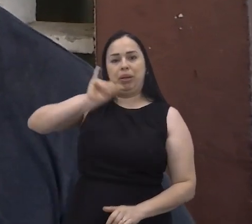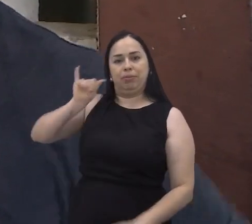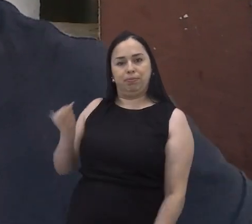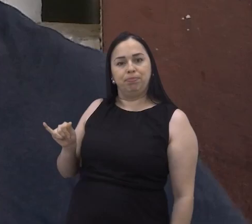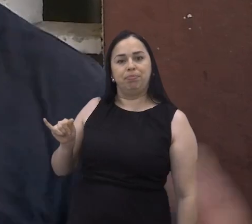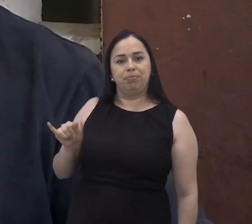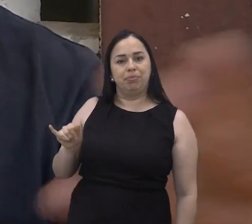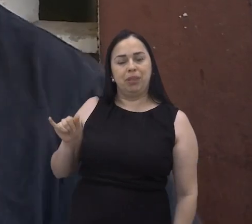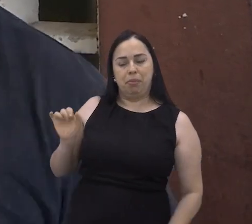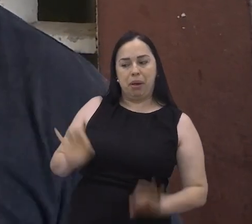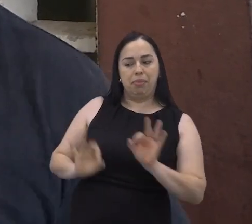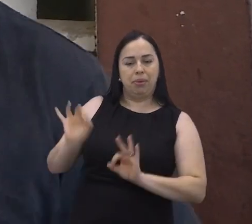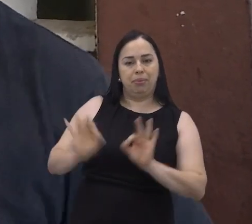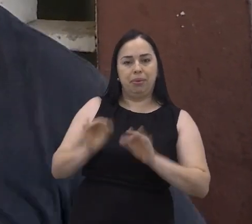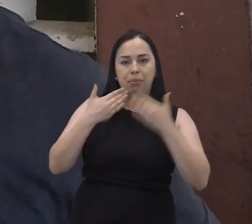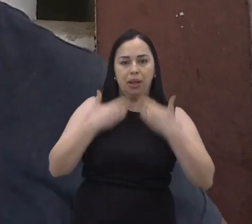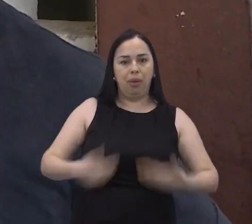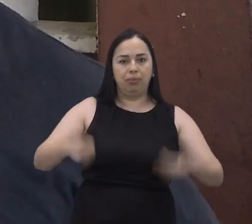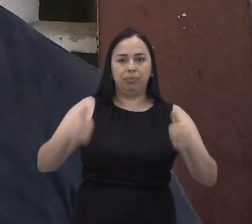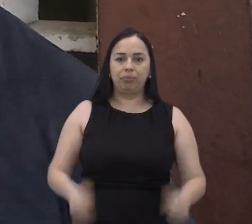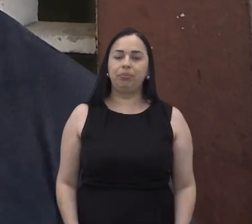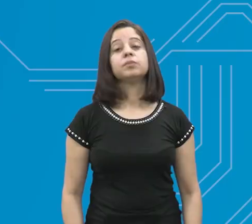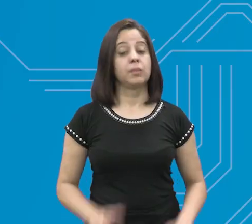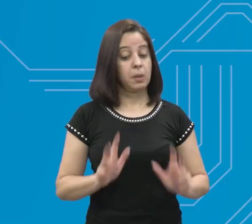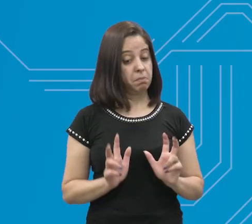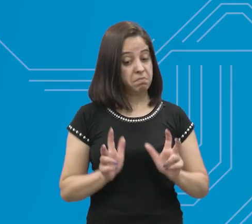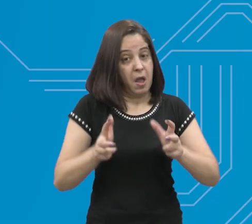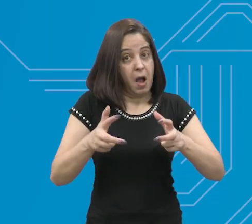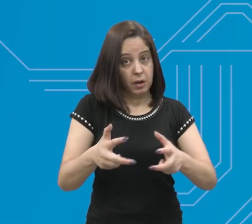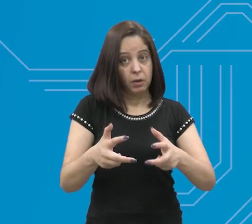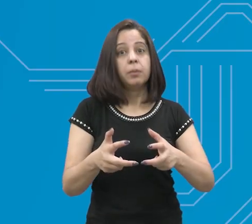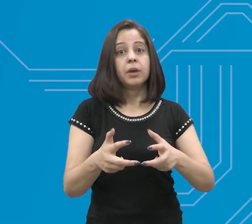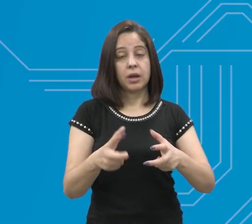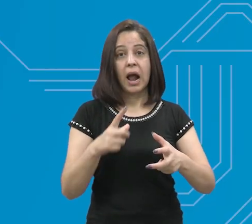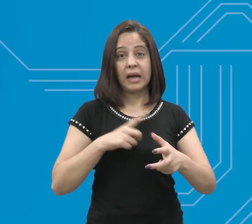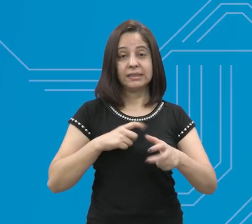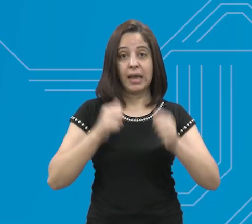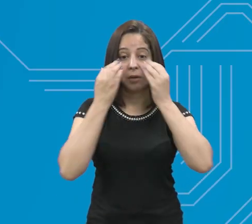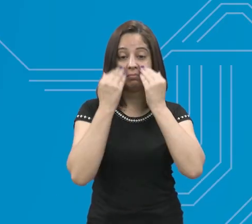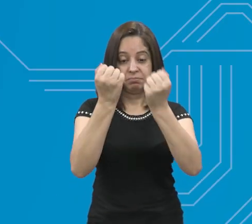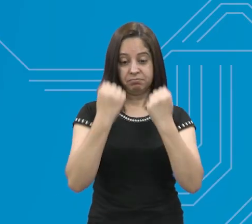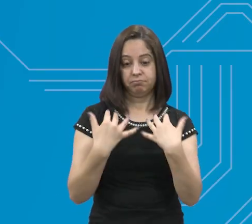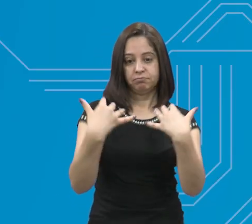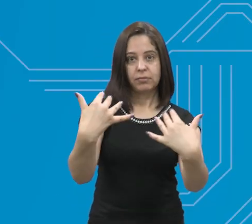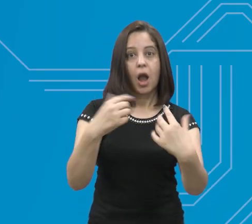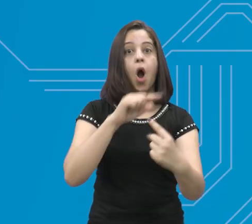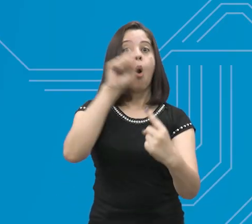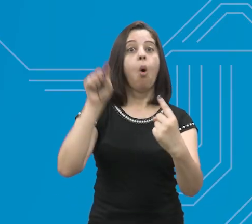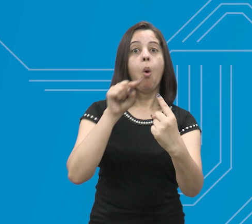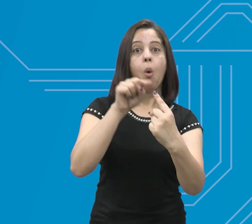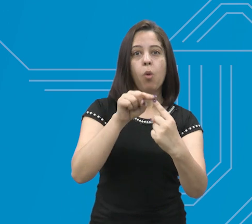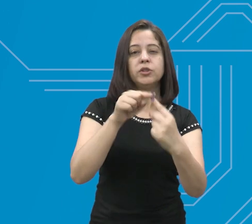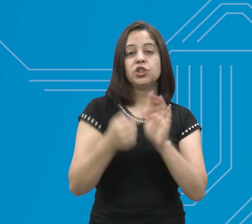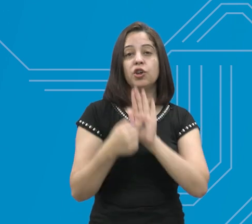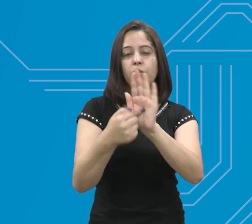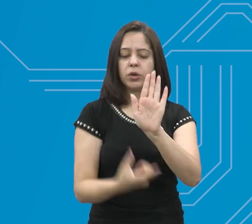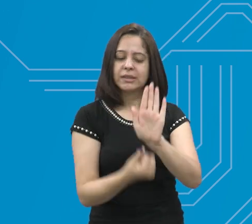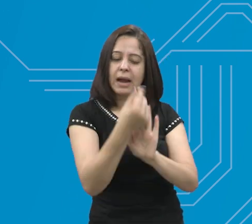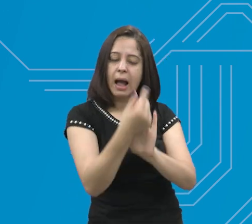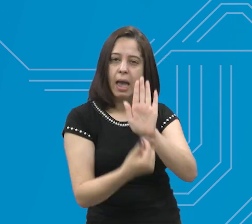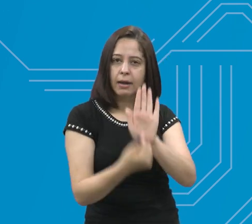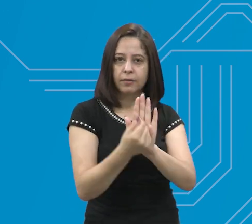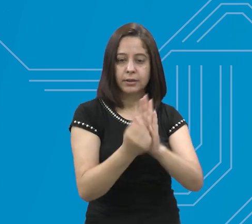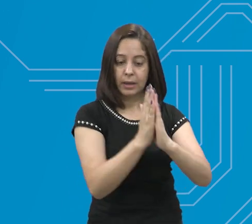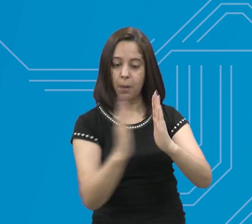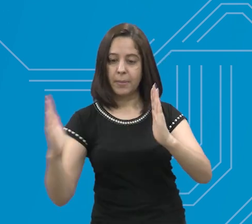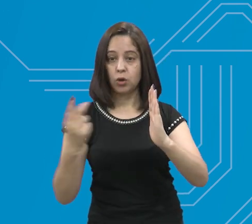para o prefeito para desenvolver e melhorar a cidade. A Câmara Municipal sediou a audiência pública de metas fiscais